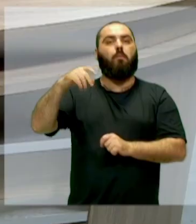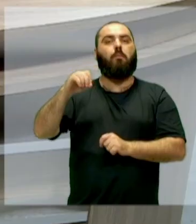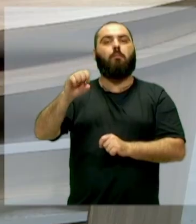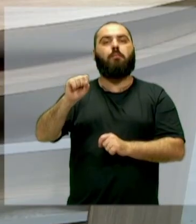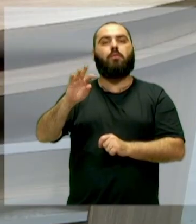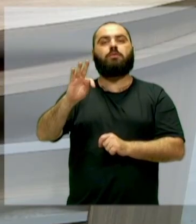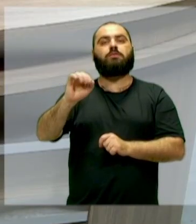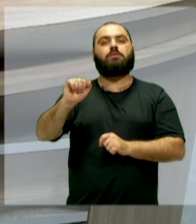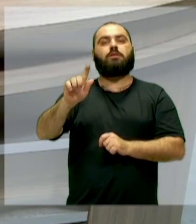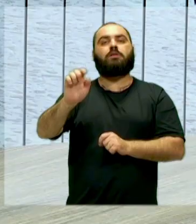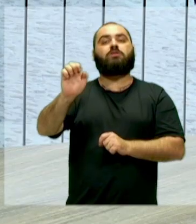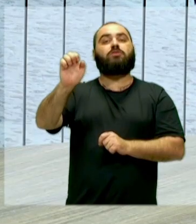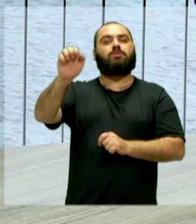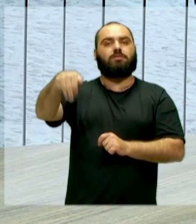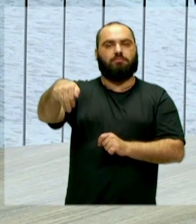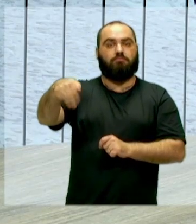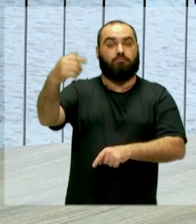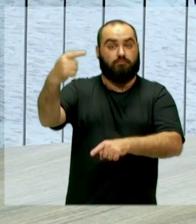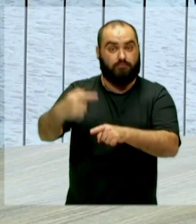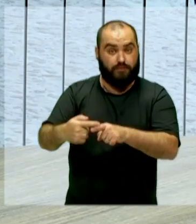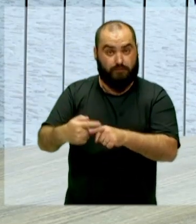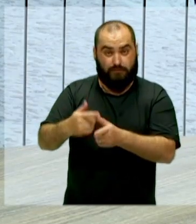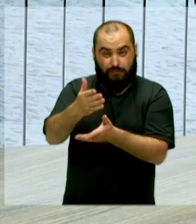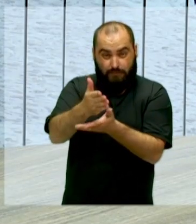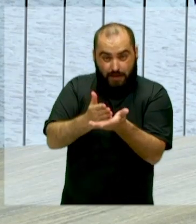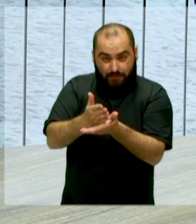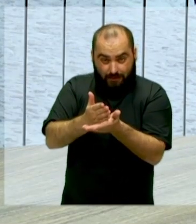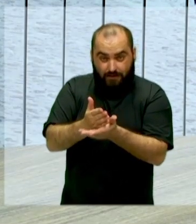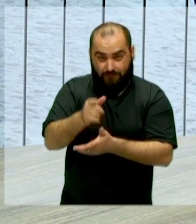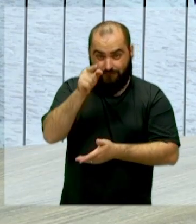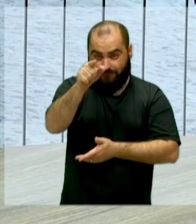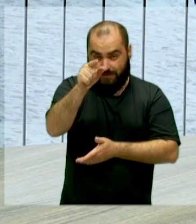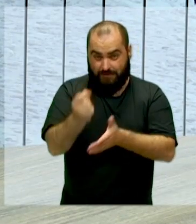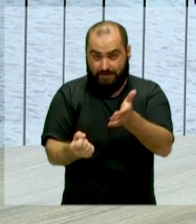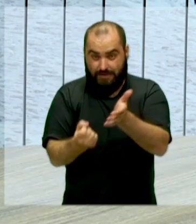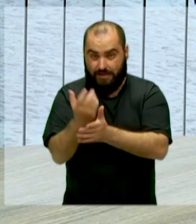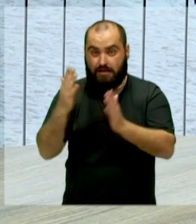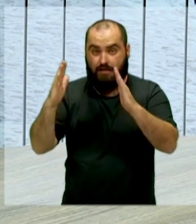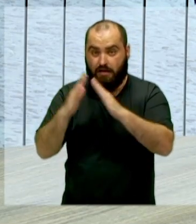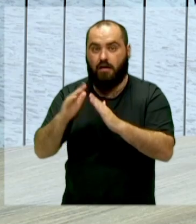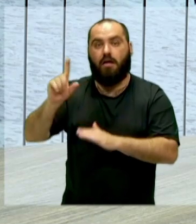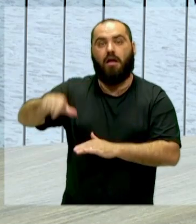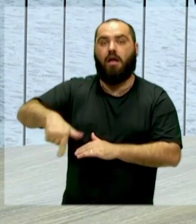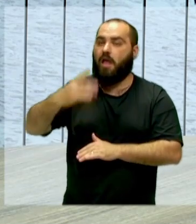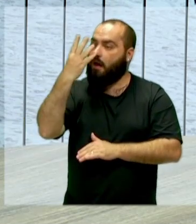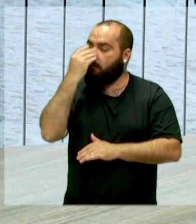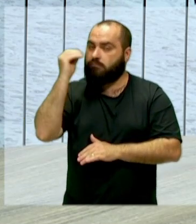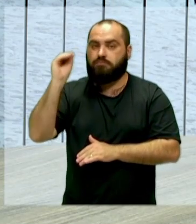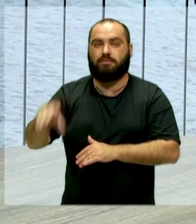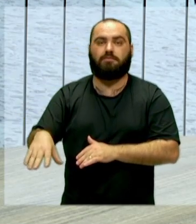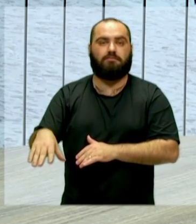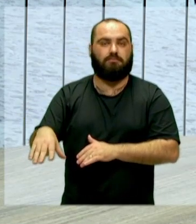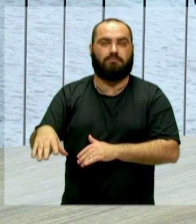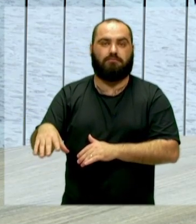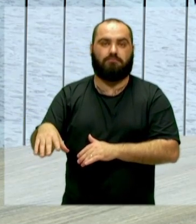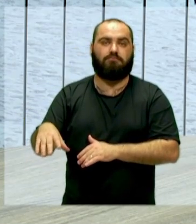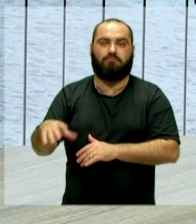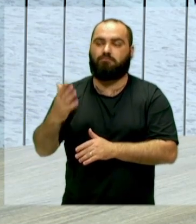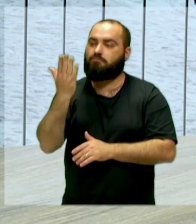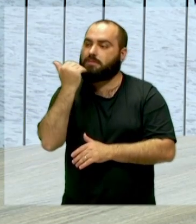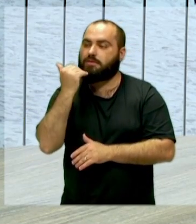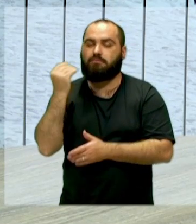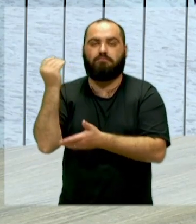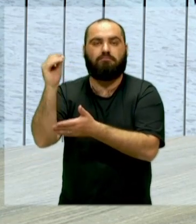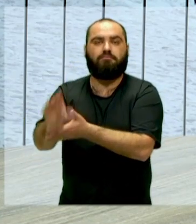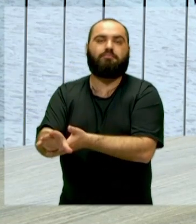de resíduos até porque metade do que a gente gera em casa é resto de comida né casca de fruta de verdura casca de ovo